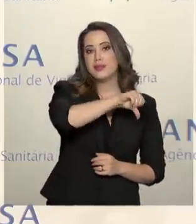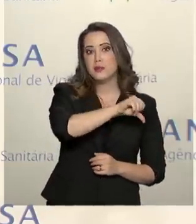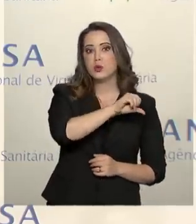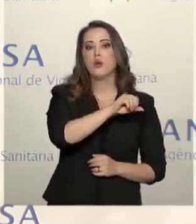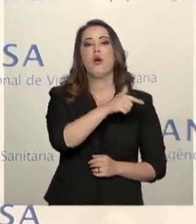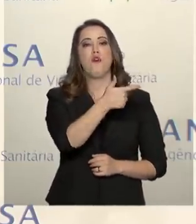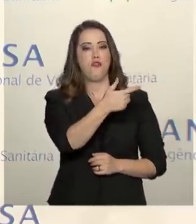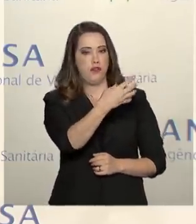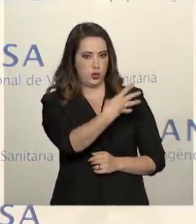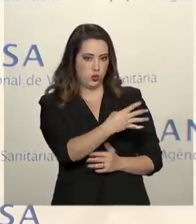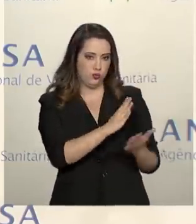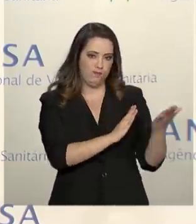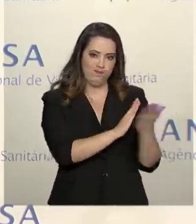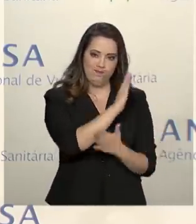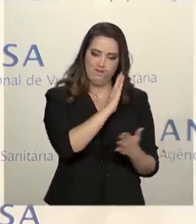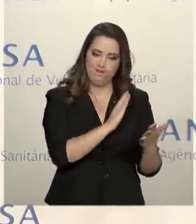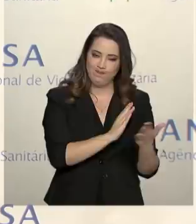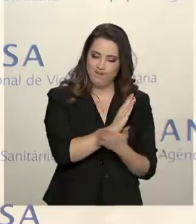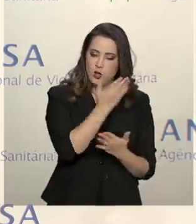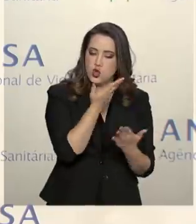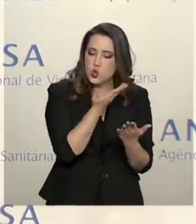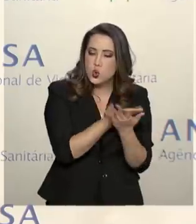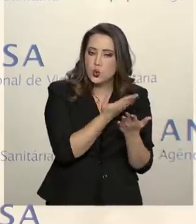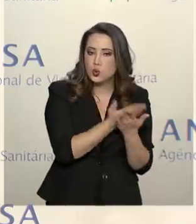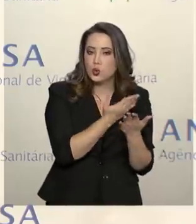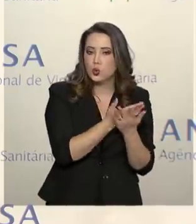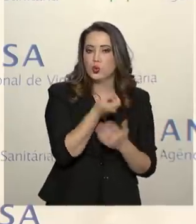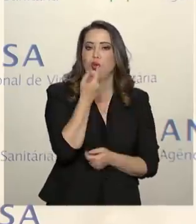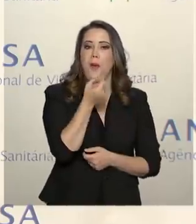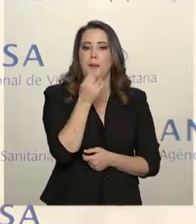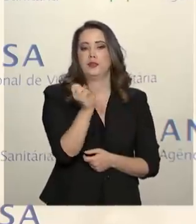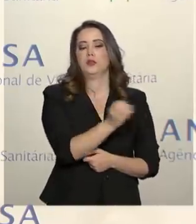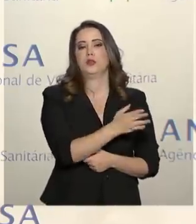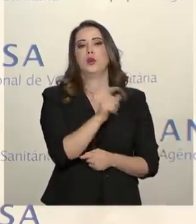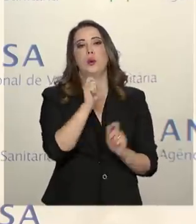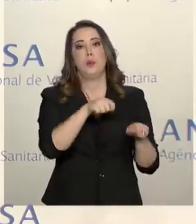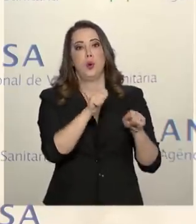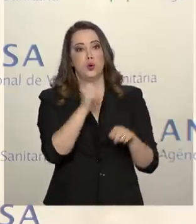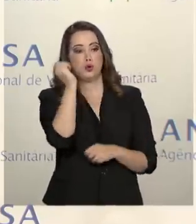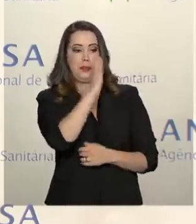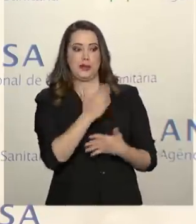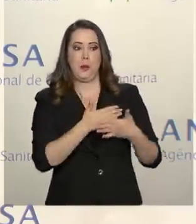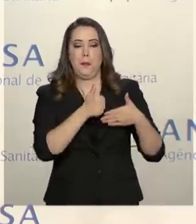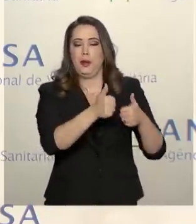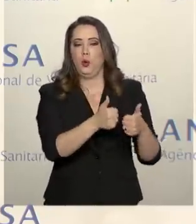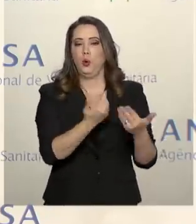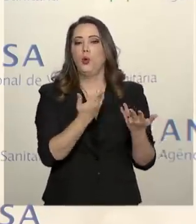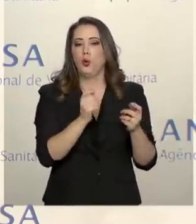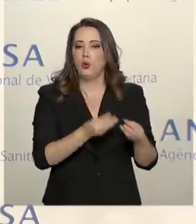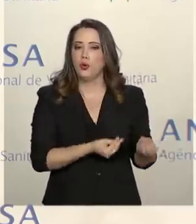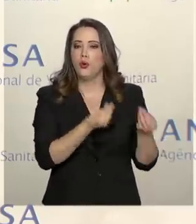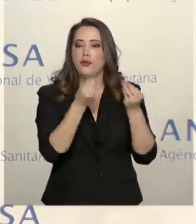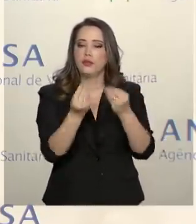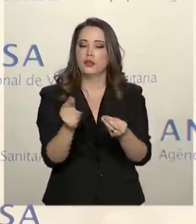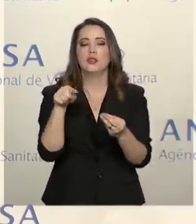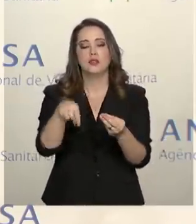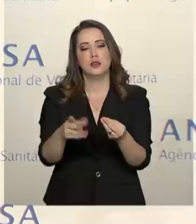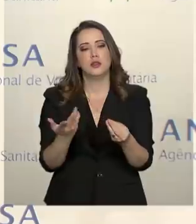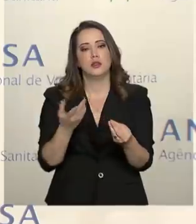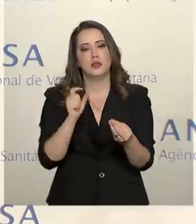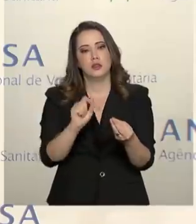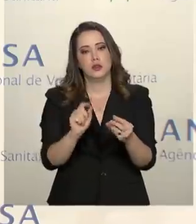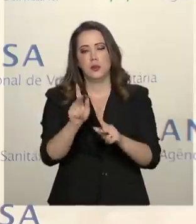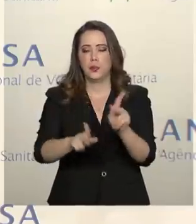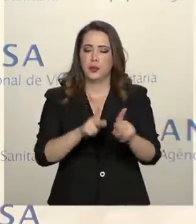foram 24 aprovações o que coloca o brasil em uma posição mais competitiva e também fornece acesso da